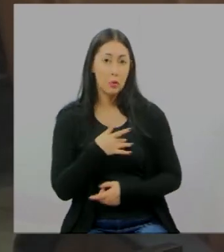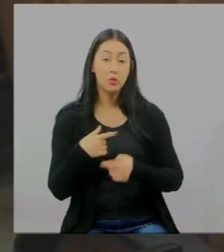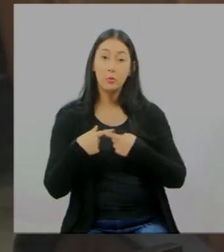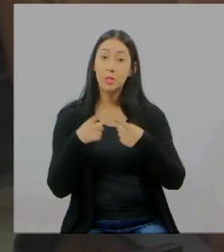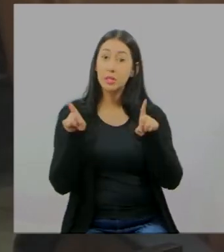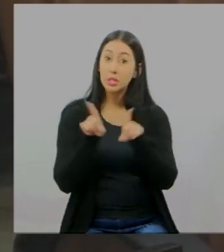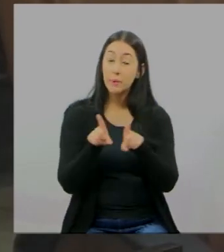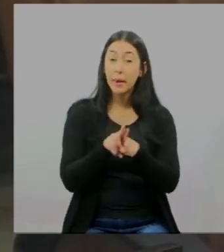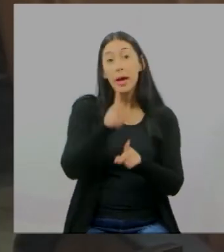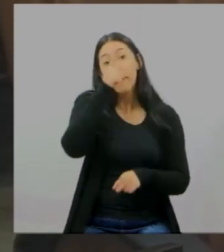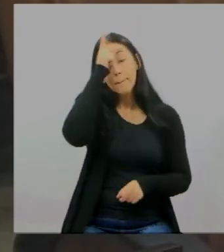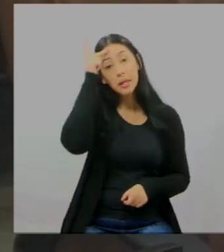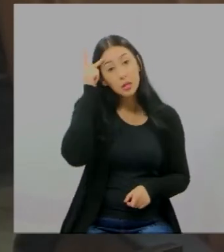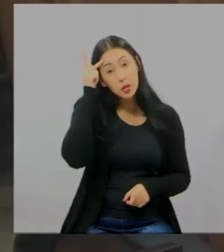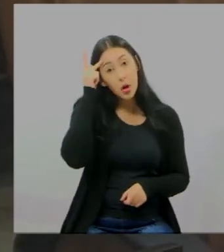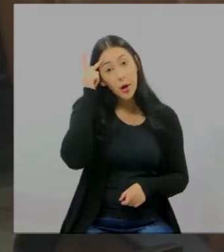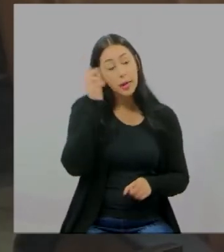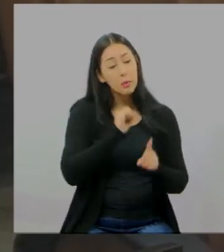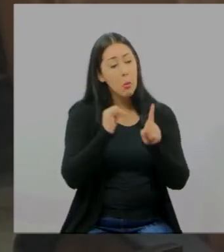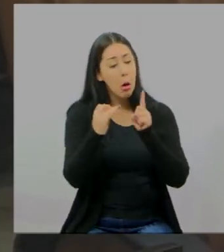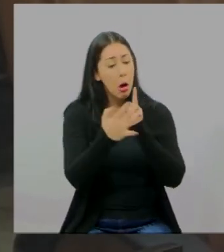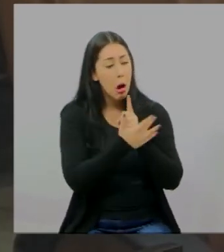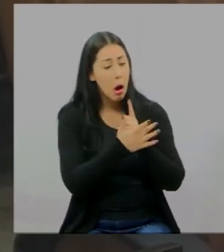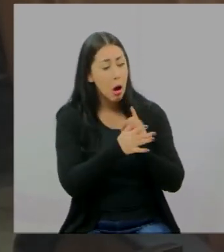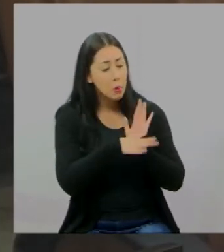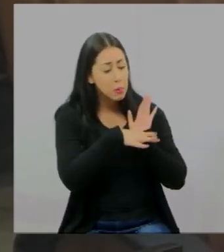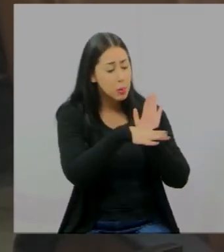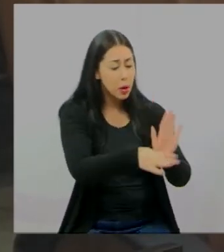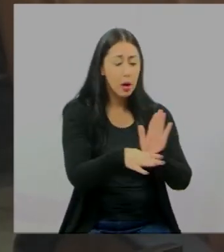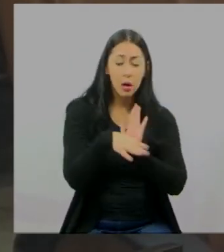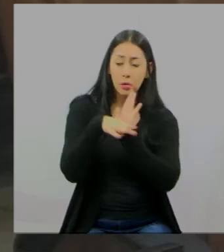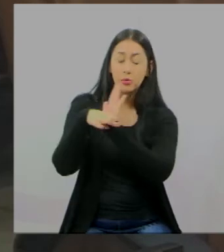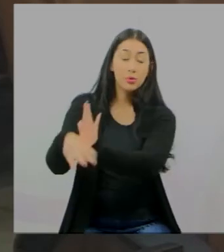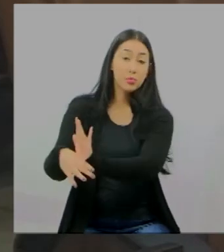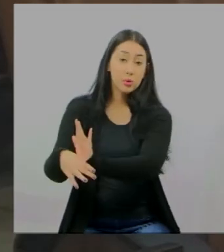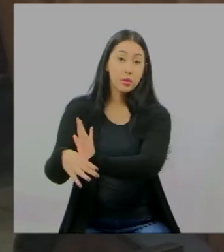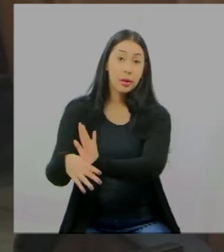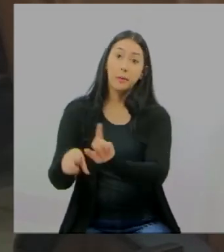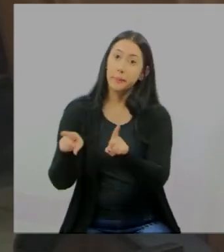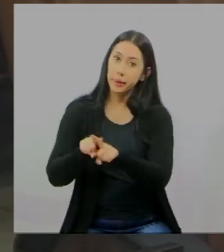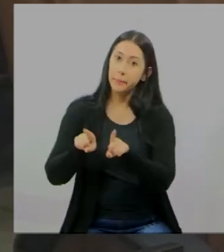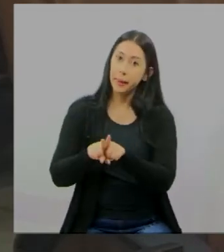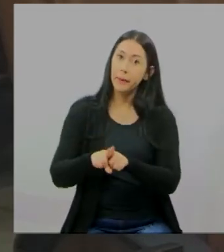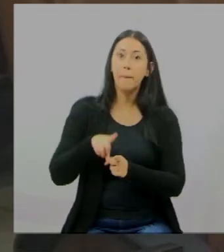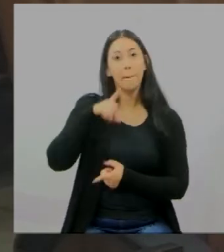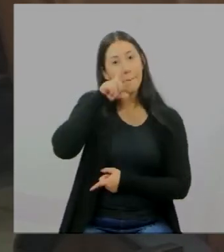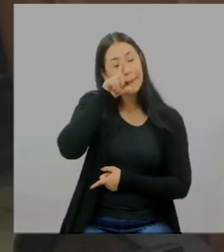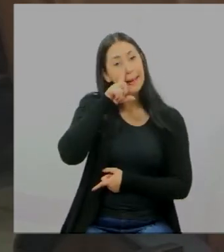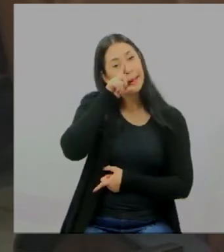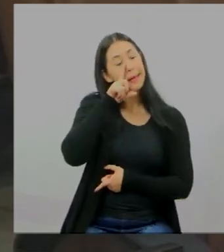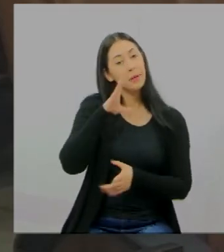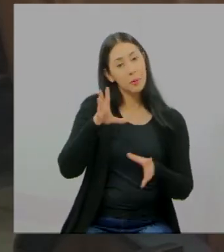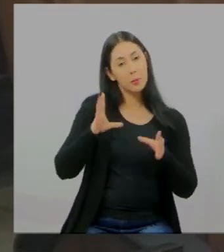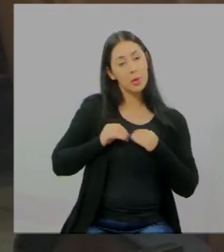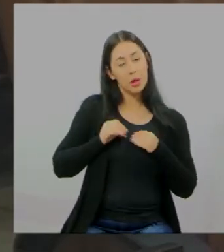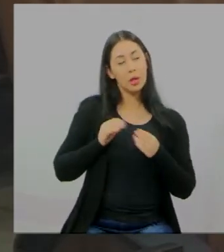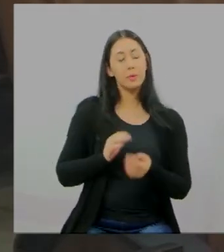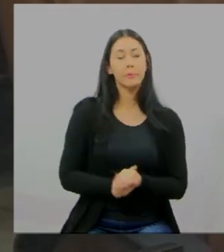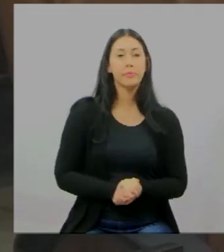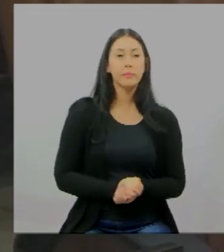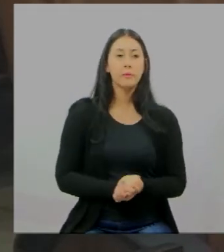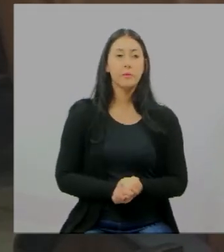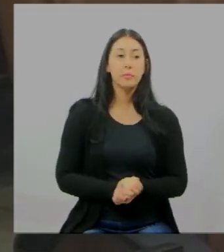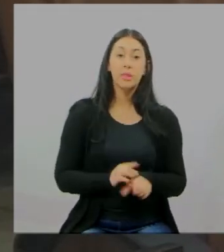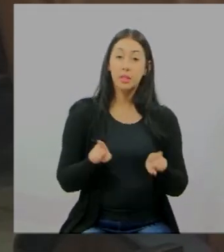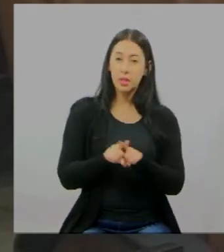essas pessoas que fazem ronda social, os agentes sociais do nosso município, que também estão expostos. E também eu tenho a